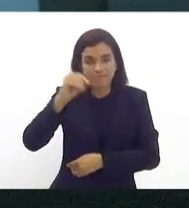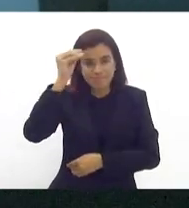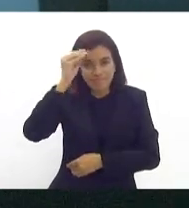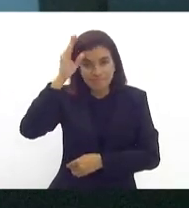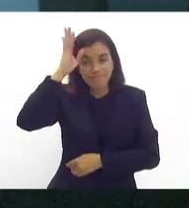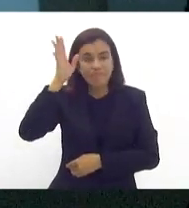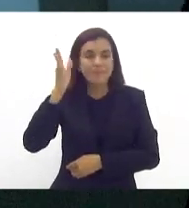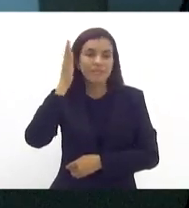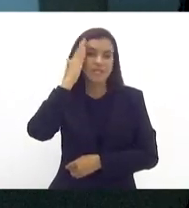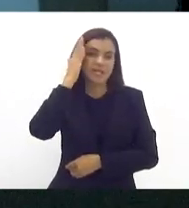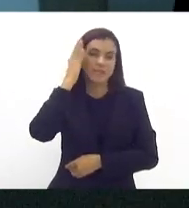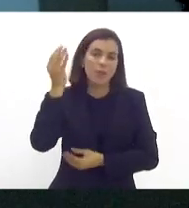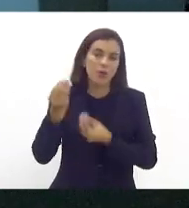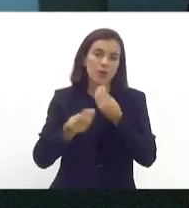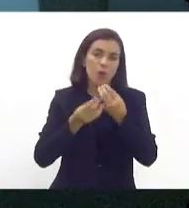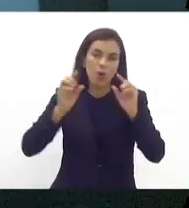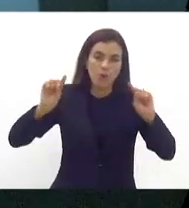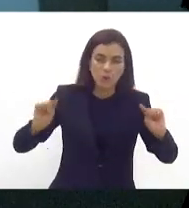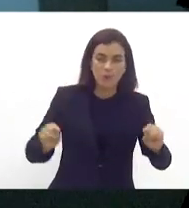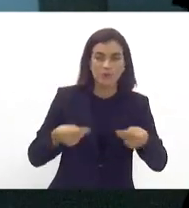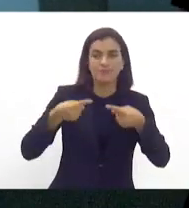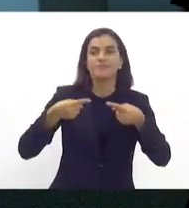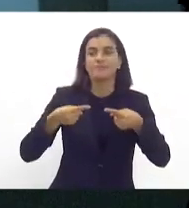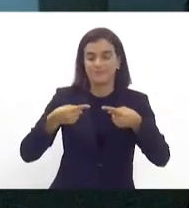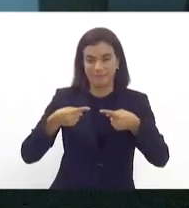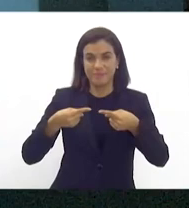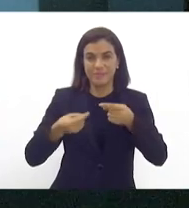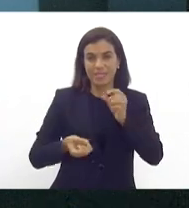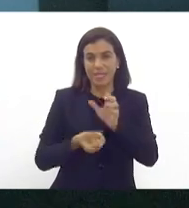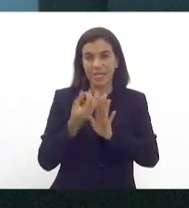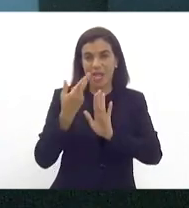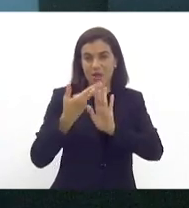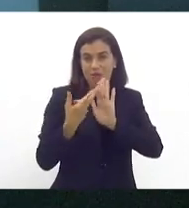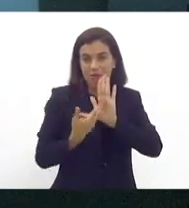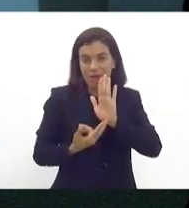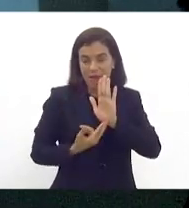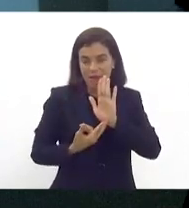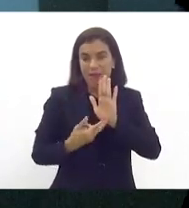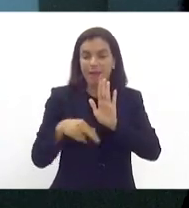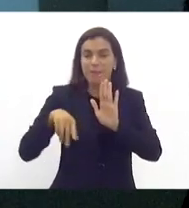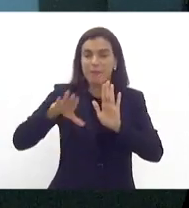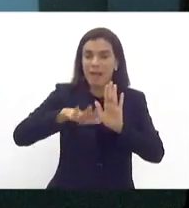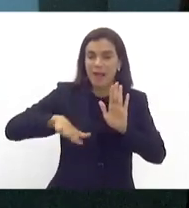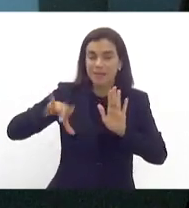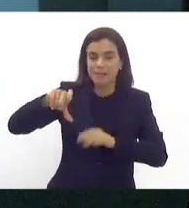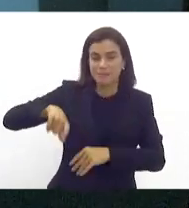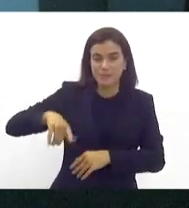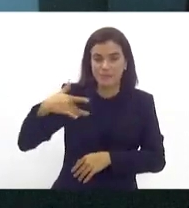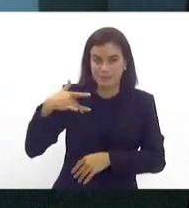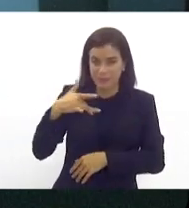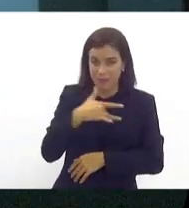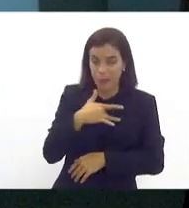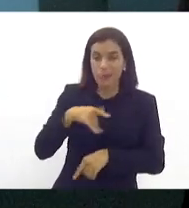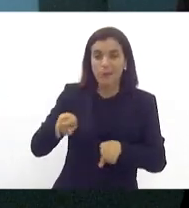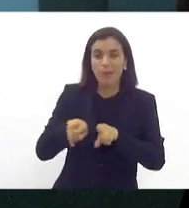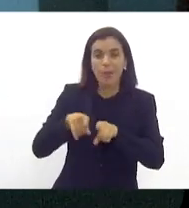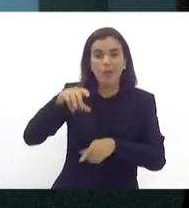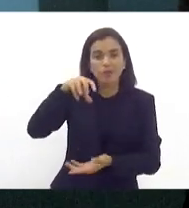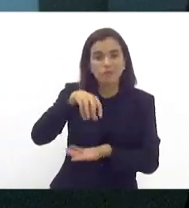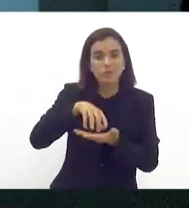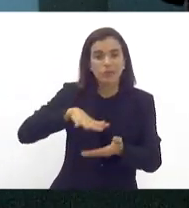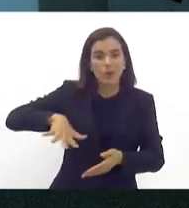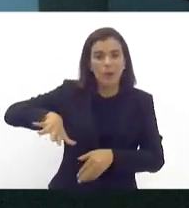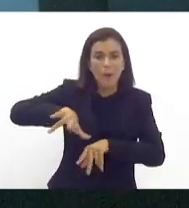ideia da do desafio que é regular um setor tão grande um setor tão heterogêneo com